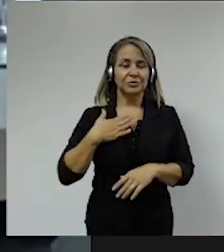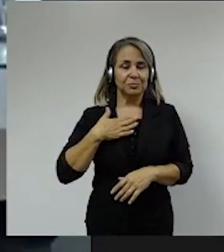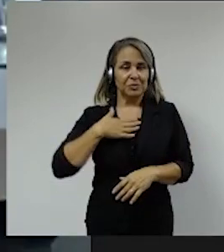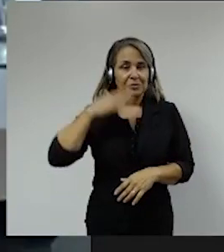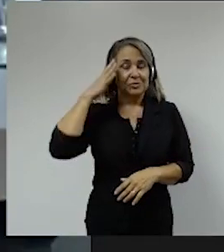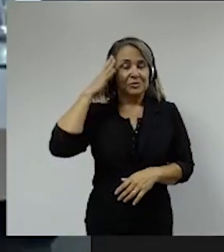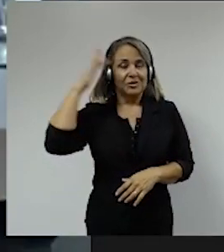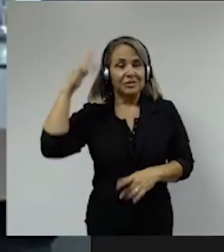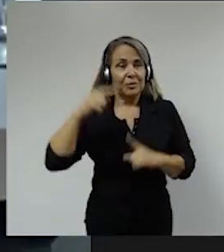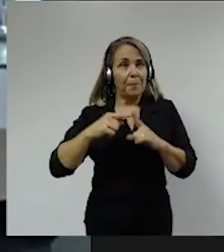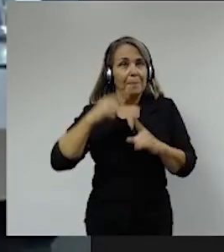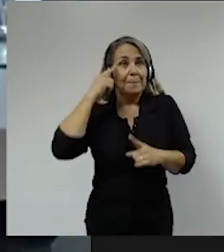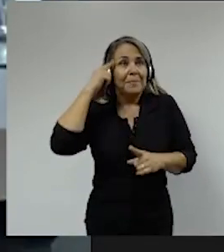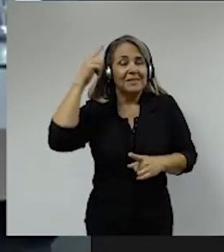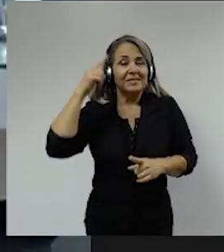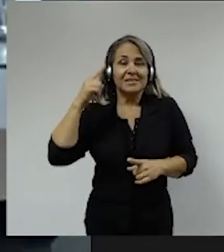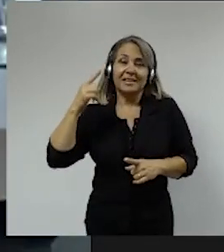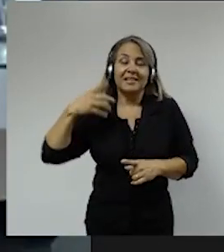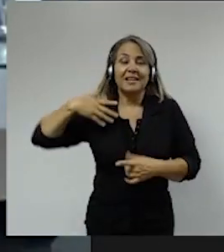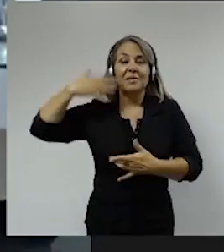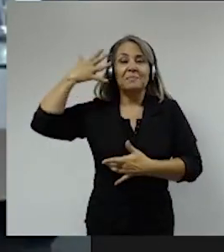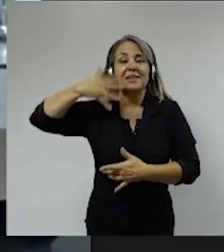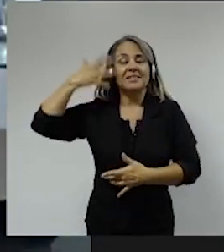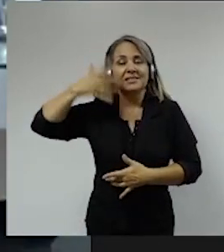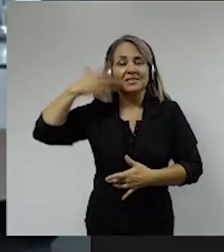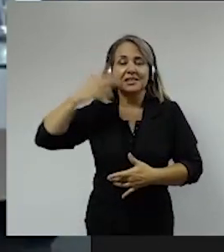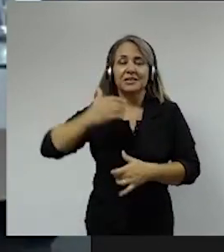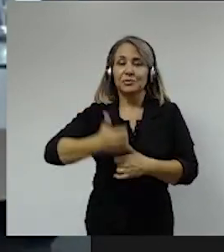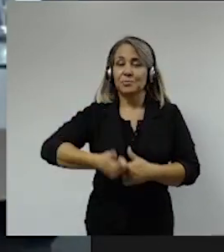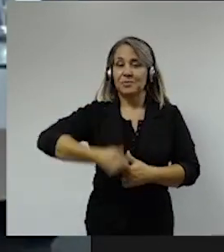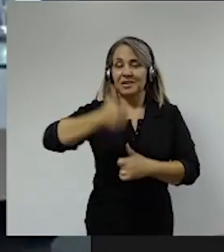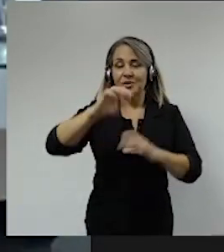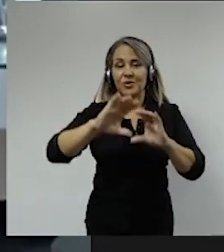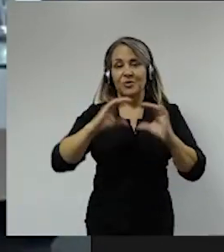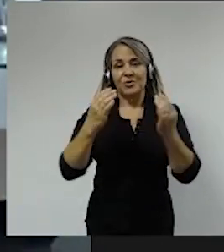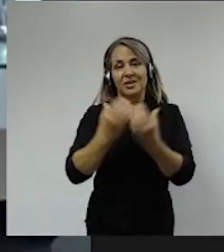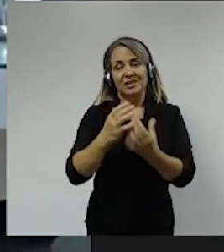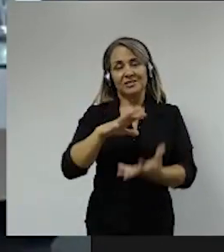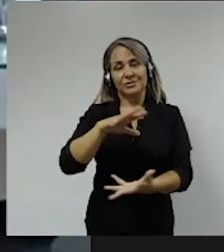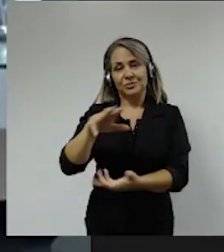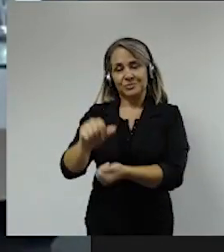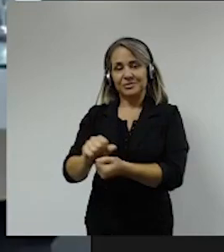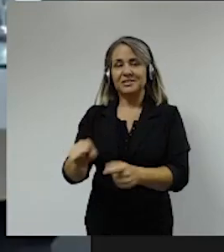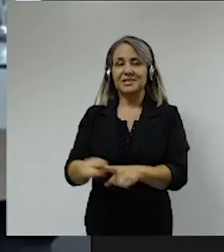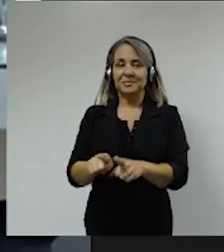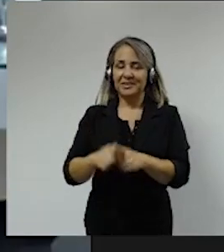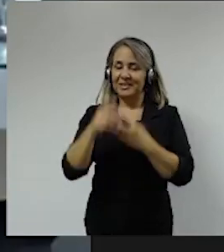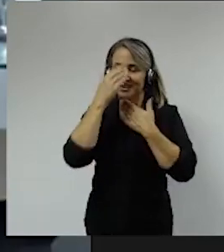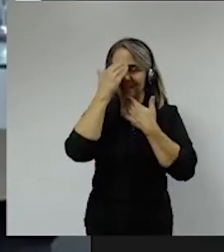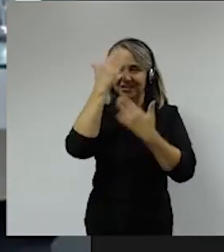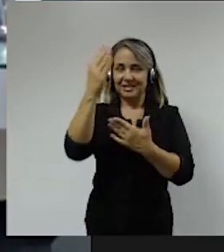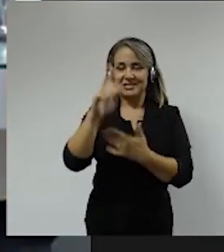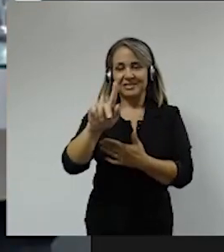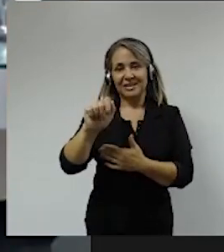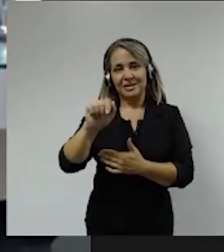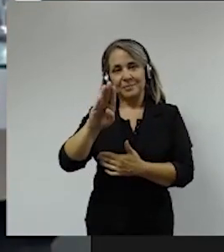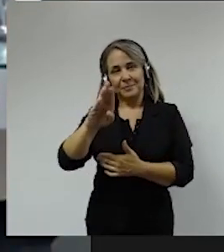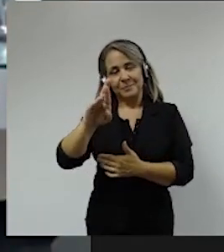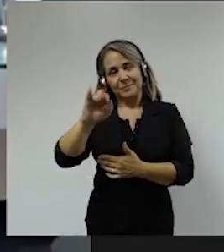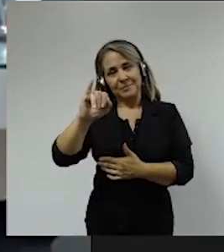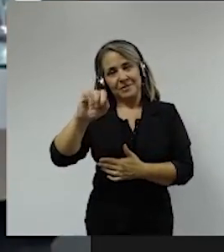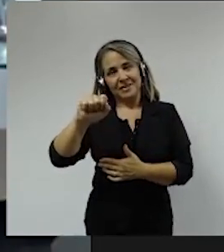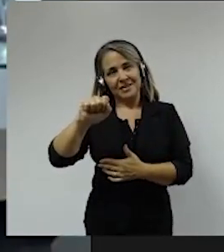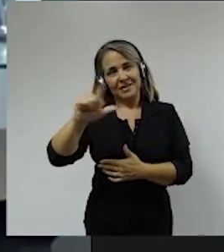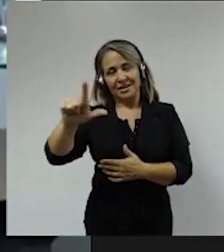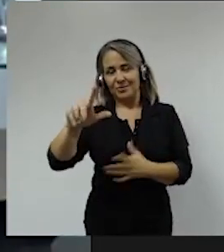estar palestrando no maior congresso digital do mundo. Então, reforço meu agradecimento também ao Dr. Gabriel Leonardo. Muito obrigada